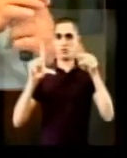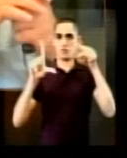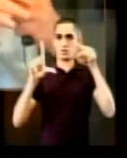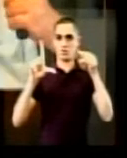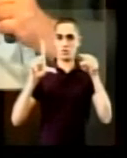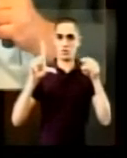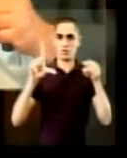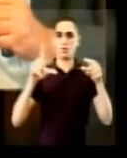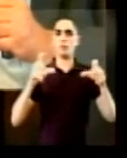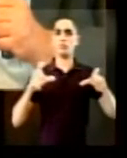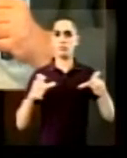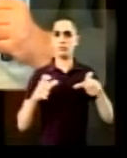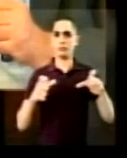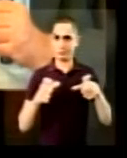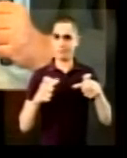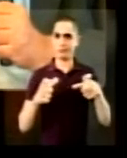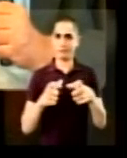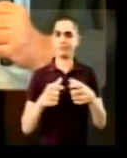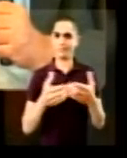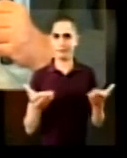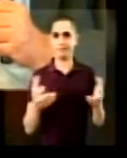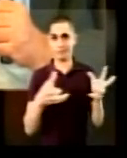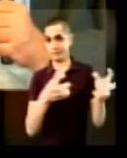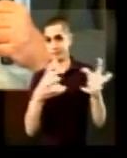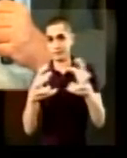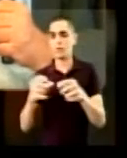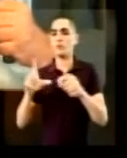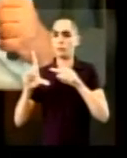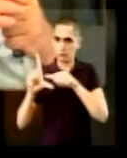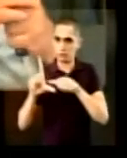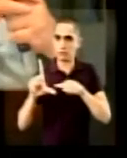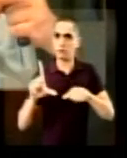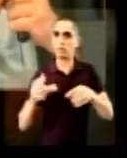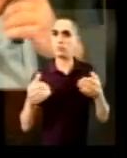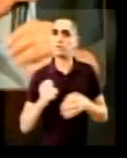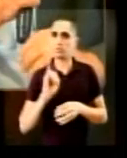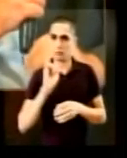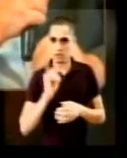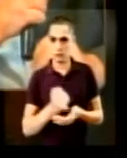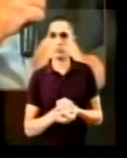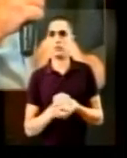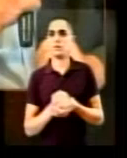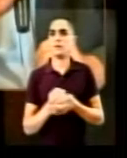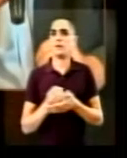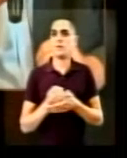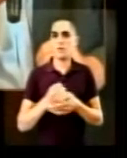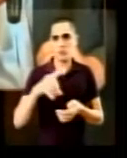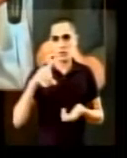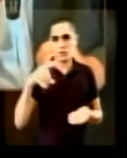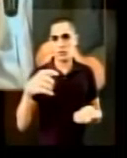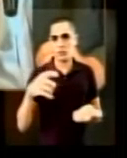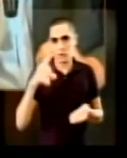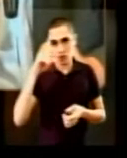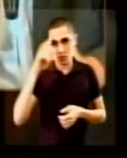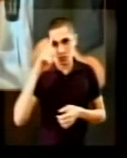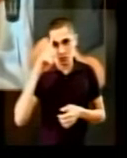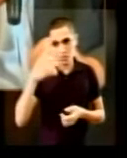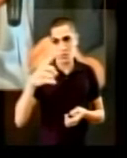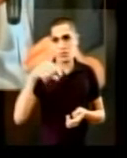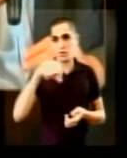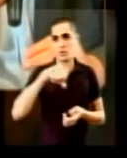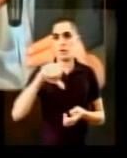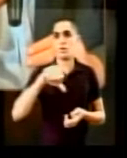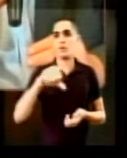para 197 no dia 3, e agora, no dia 9, nós estávamos